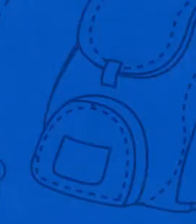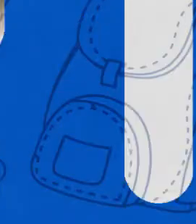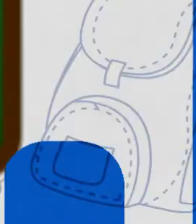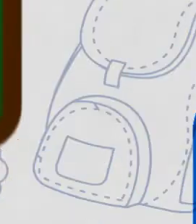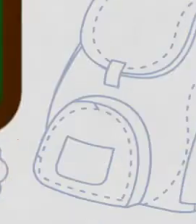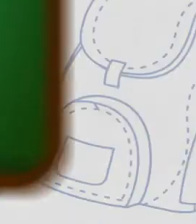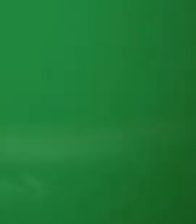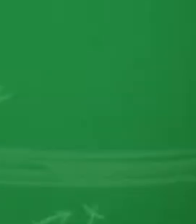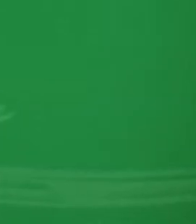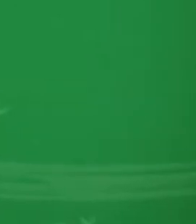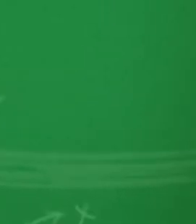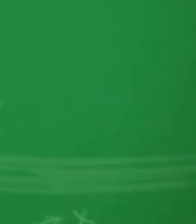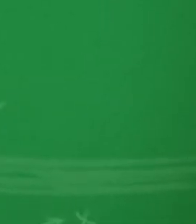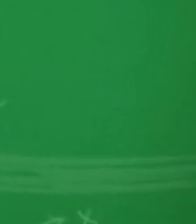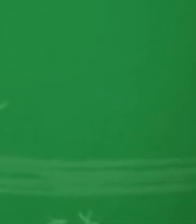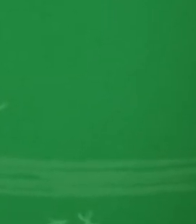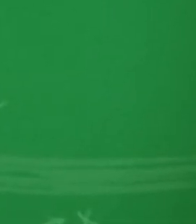fazer.